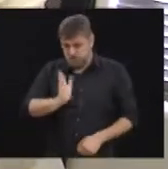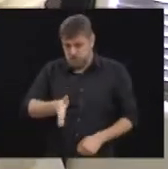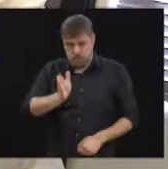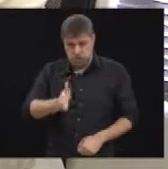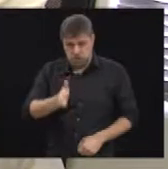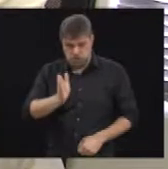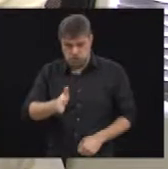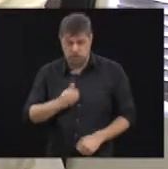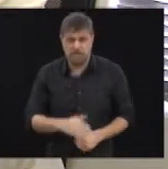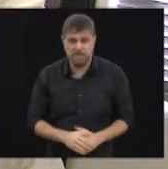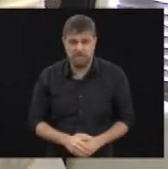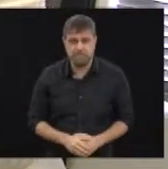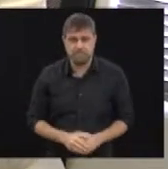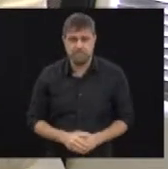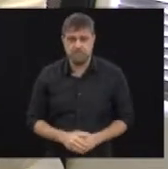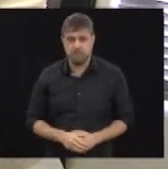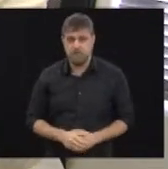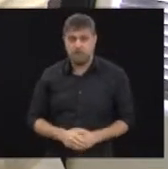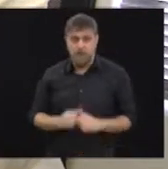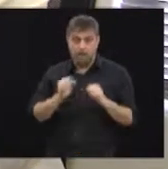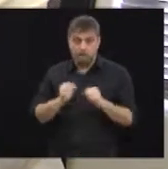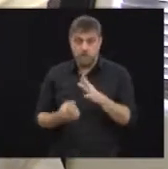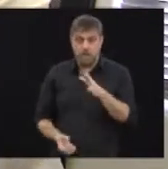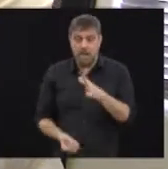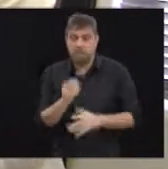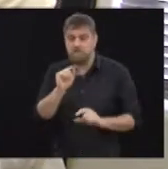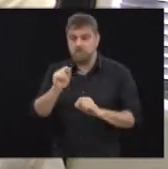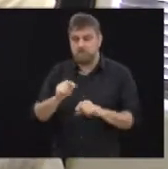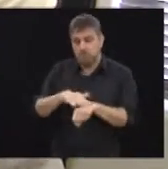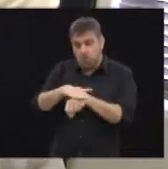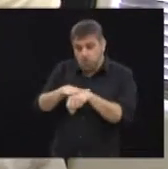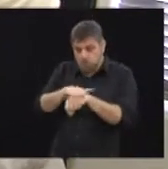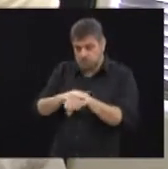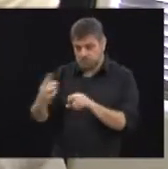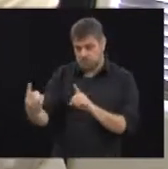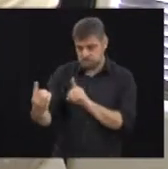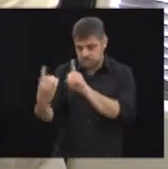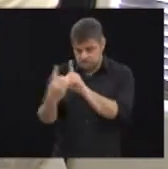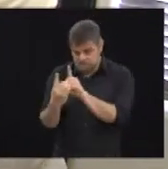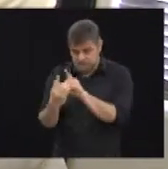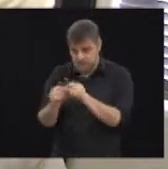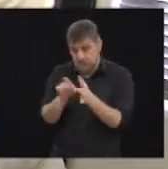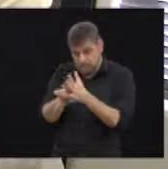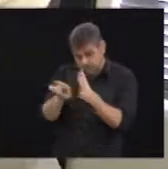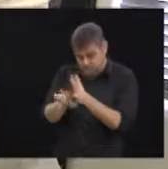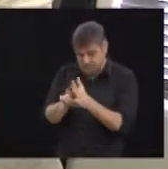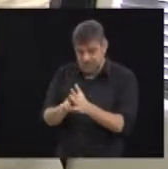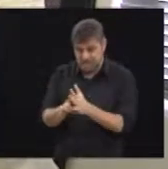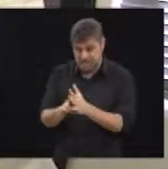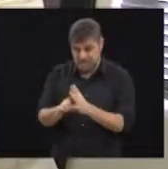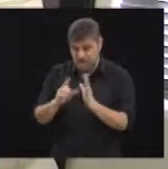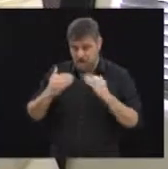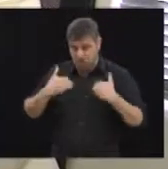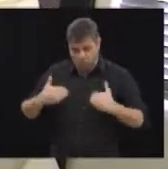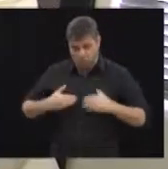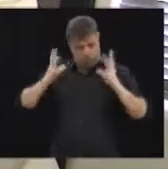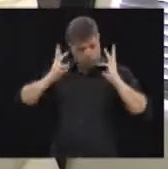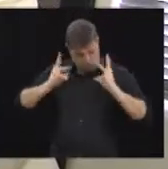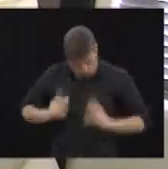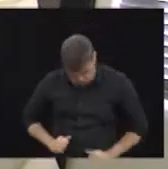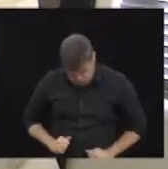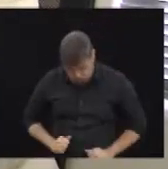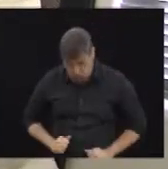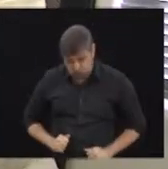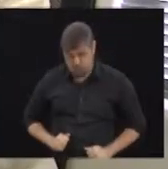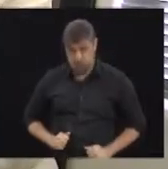corpo despigmentado, você pode discutir com ele a questão de você acabar de despigmentar